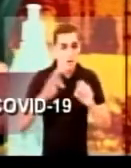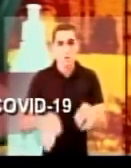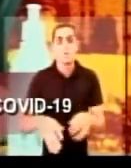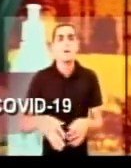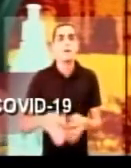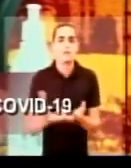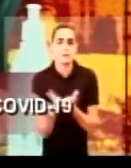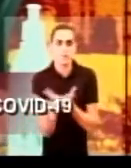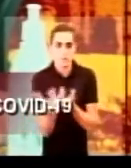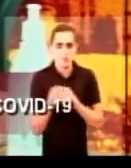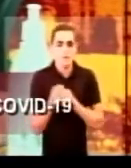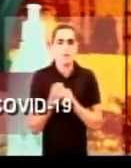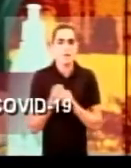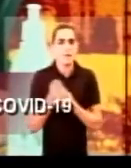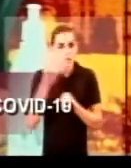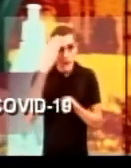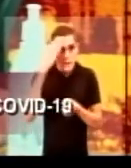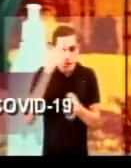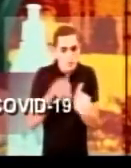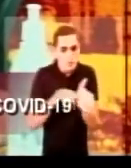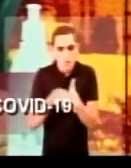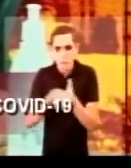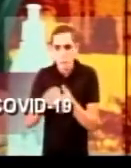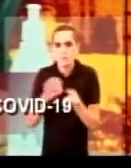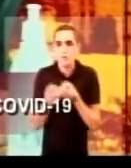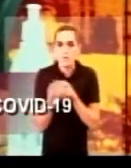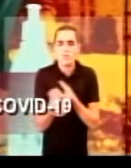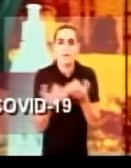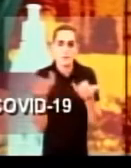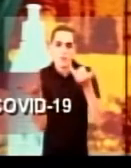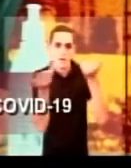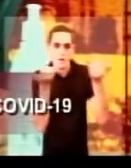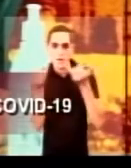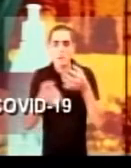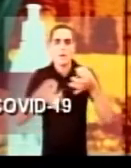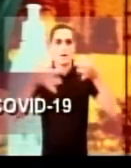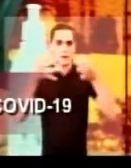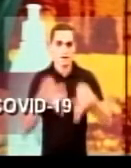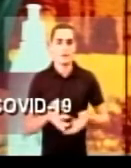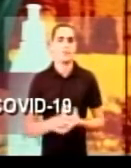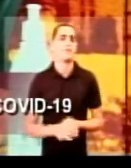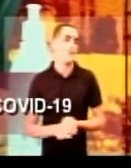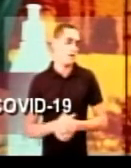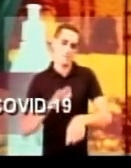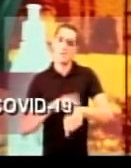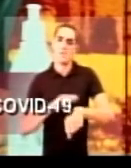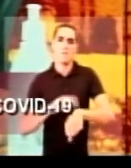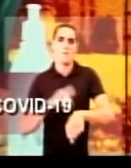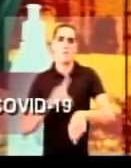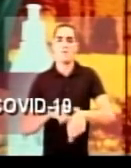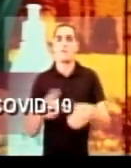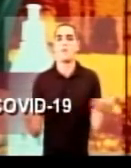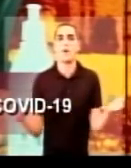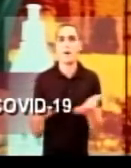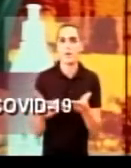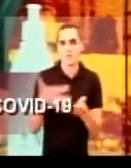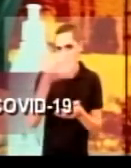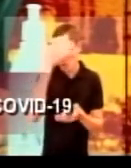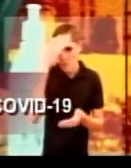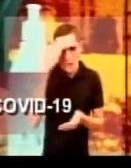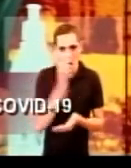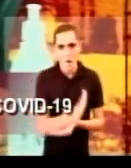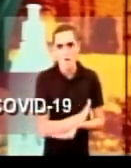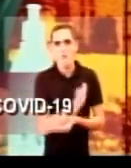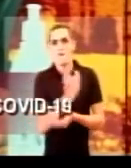serão úteis para a organização. Não é um momento de pessoas que não estão, às vezes, no público inicial, está indo até a unidade de